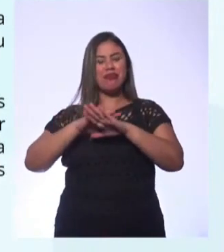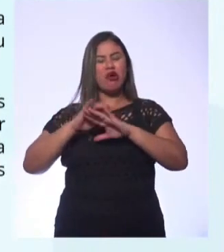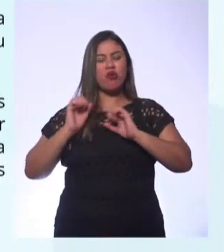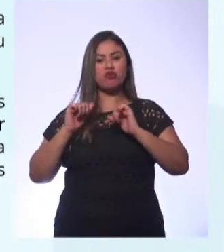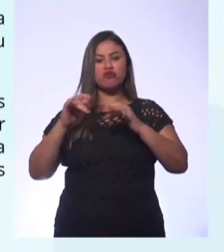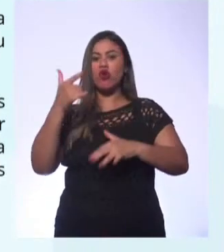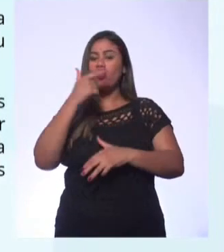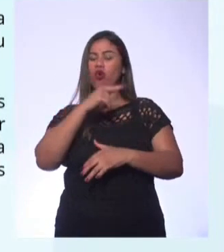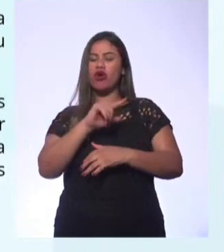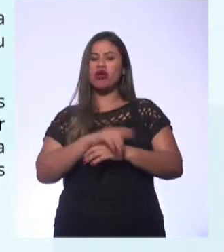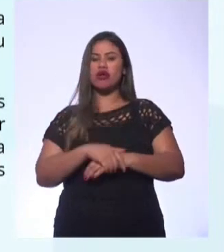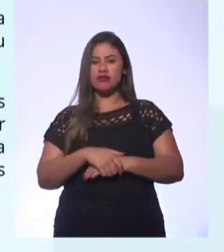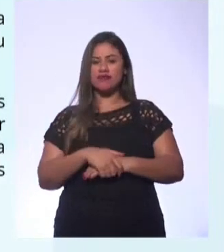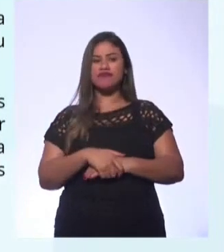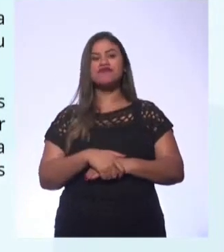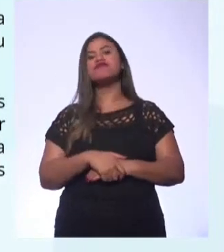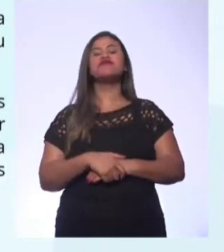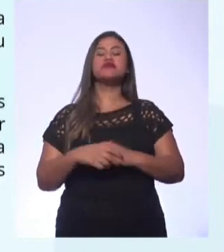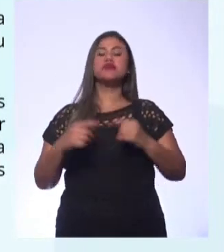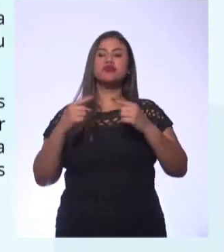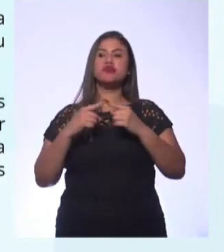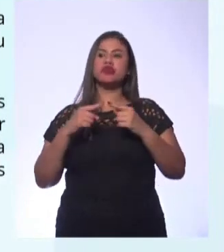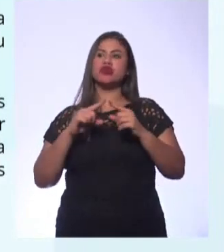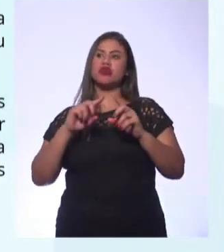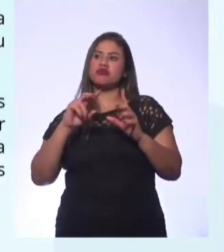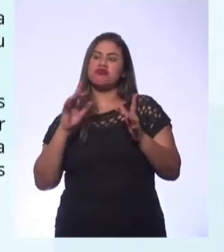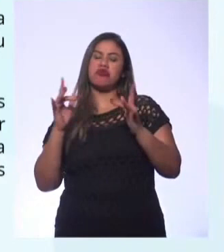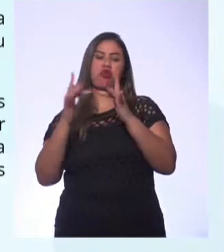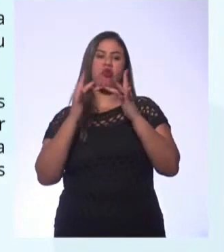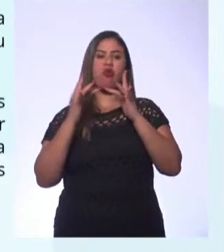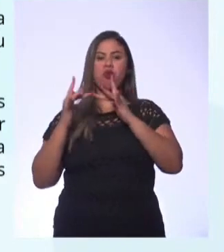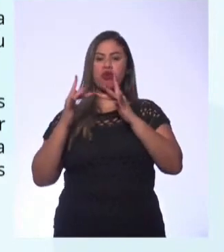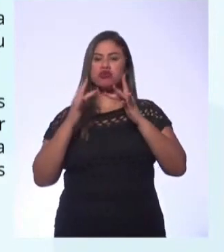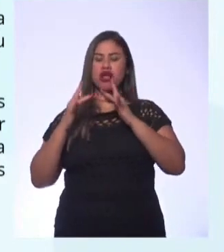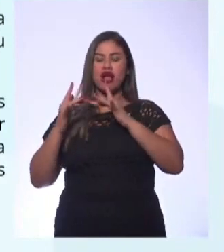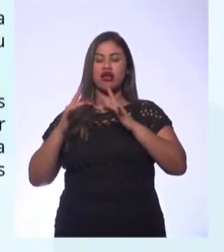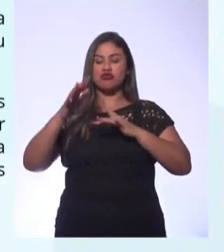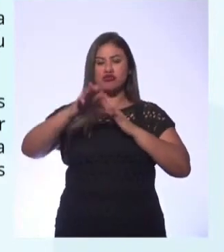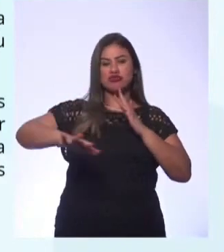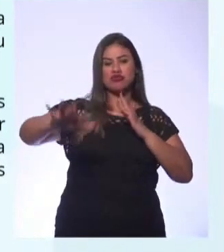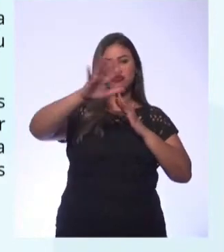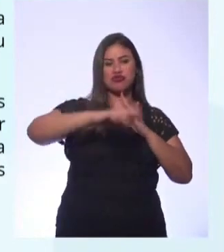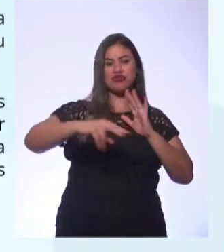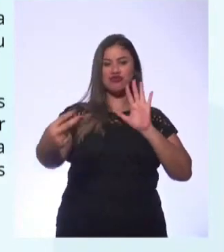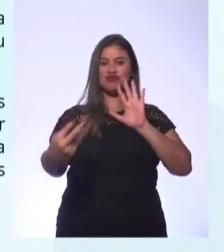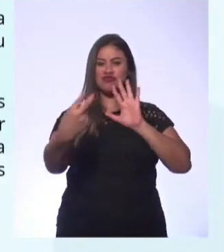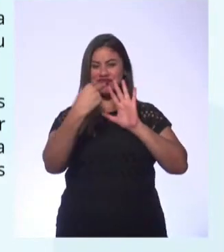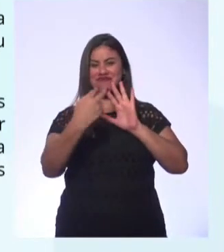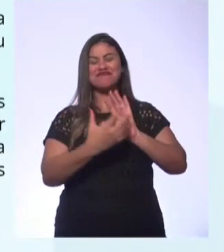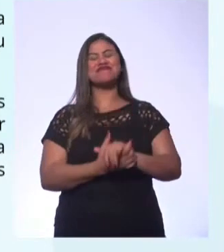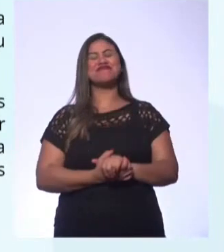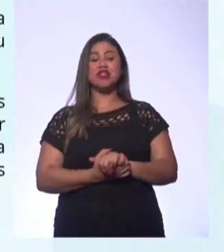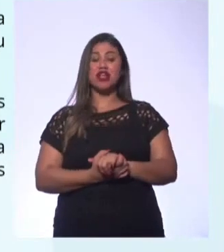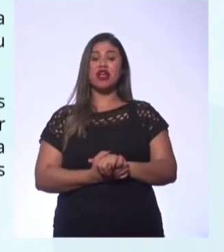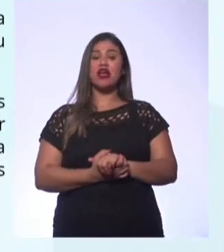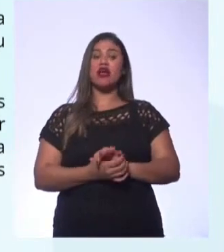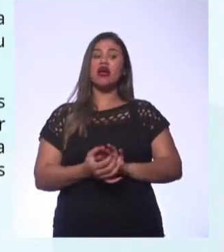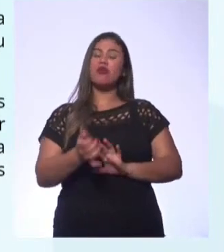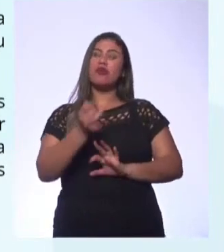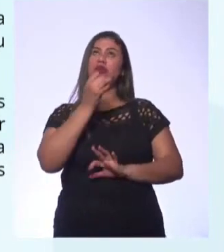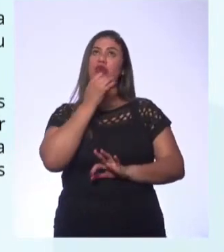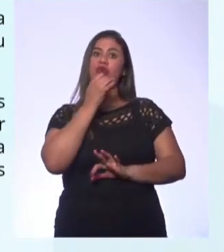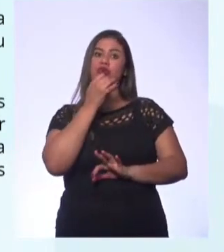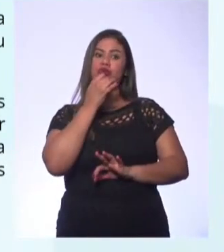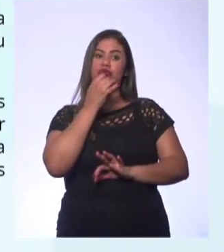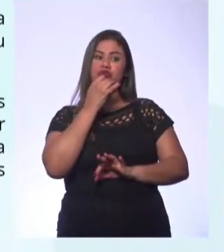ou que a gente experienciou ali como mais um ponto de contato com o meu público, tá? Então, um exemplo desse tipo de ação,